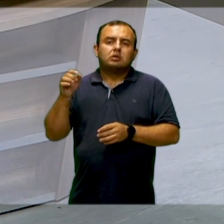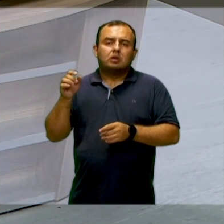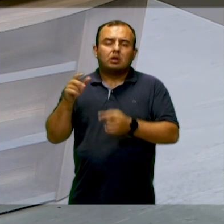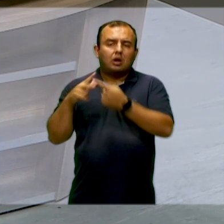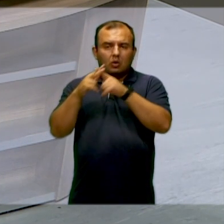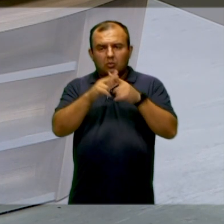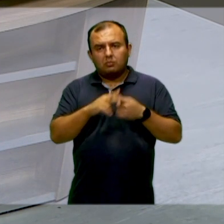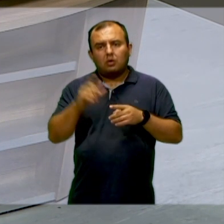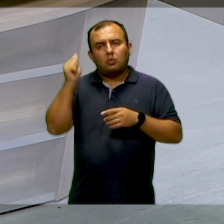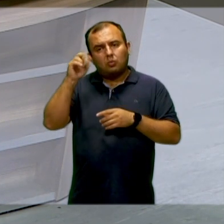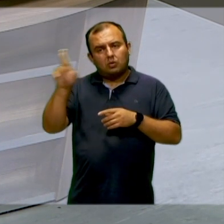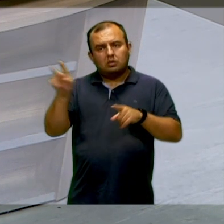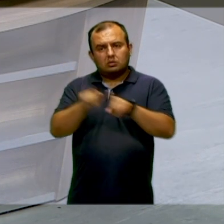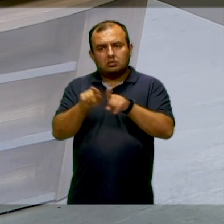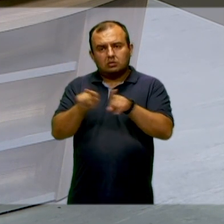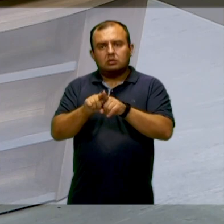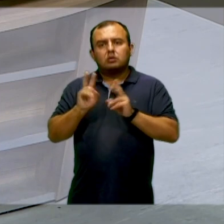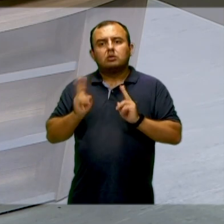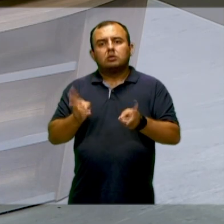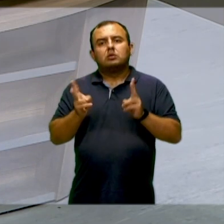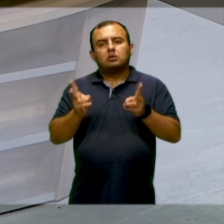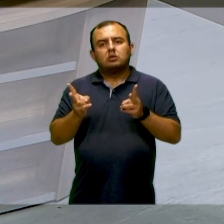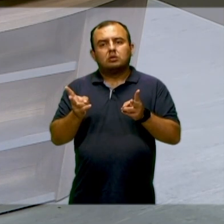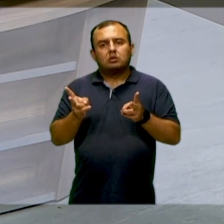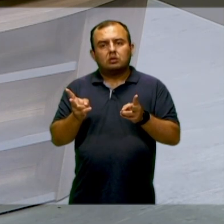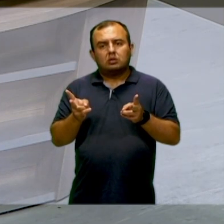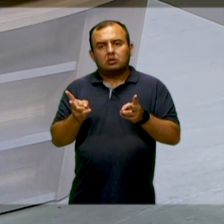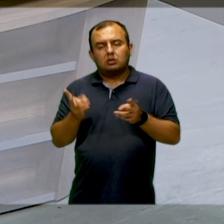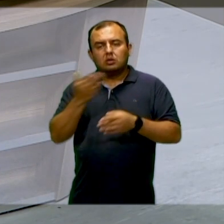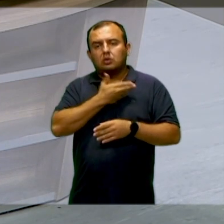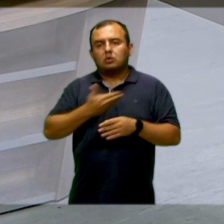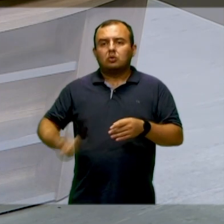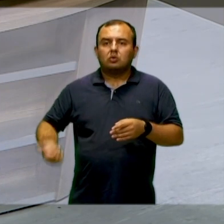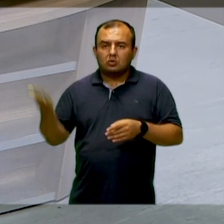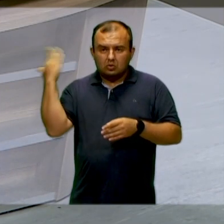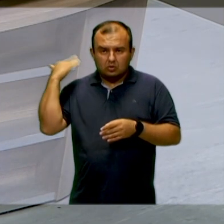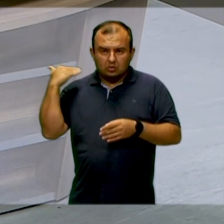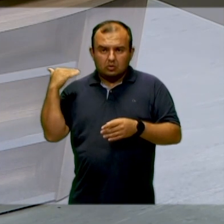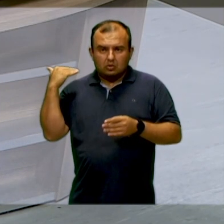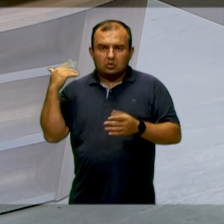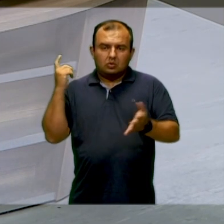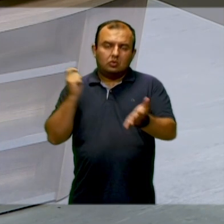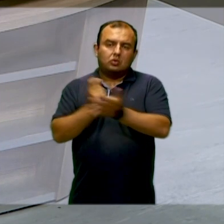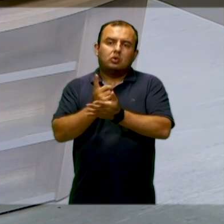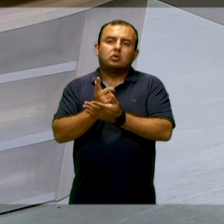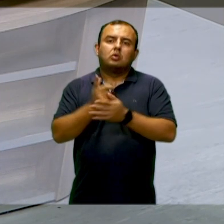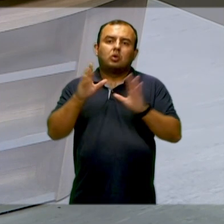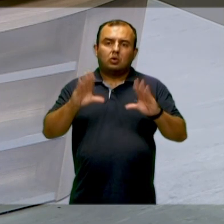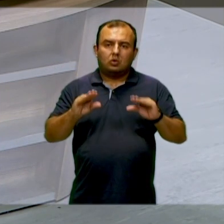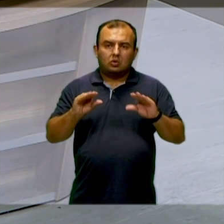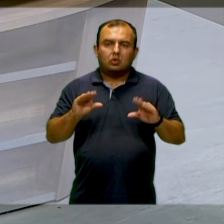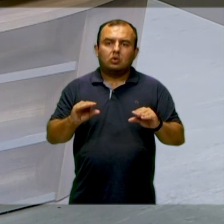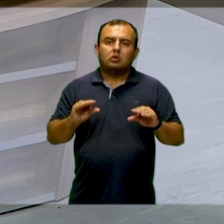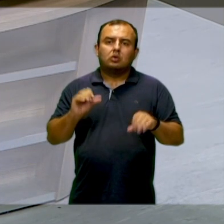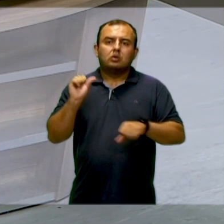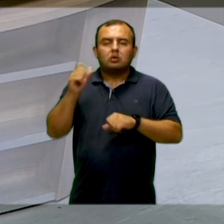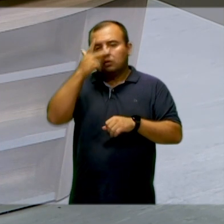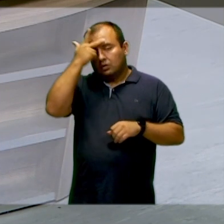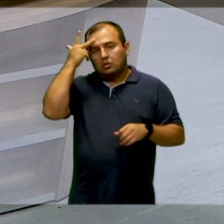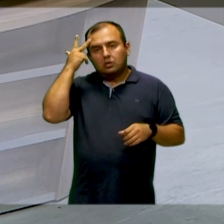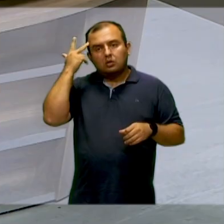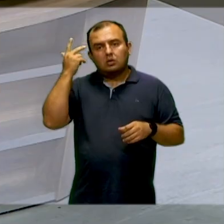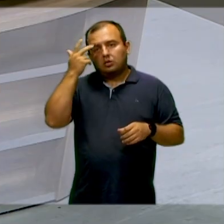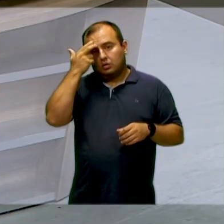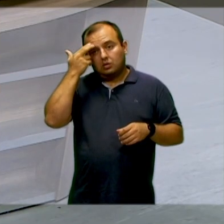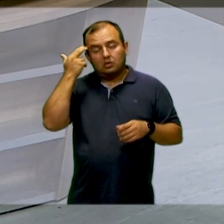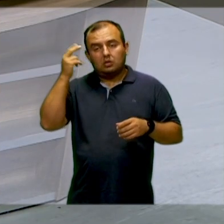ar-condicionado, mas nós demos continuidade numa coisa que era do governo passado, que é para compra das poltronas, a troca. As pessoas disseram, isso